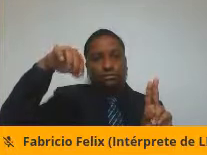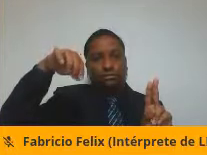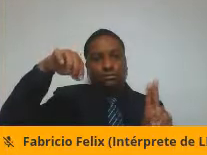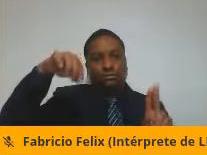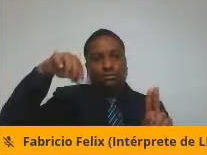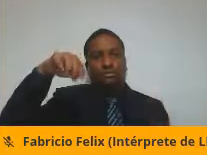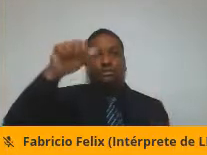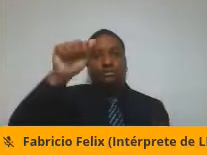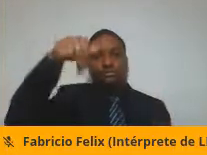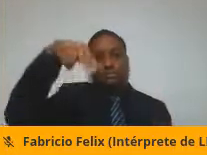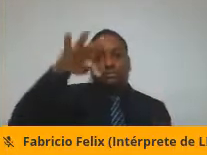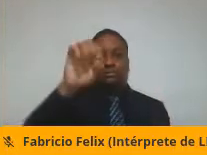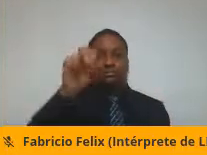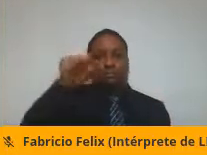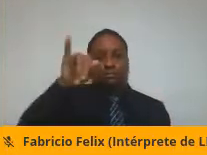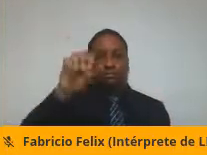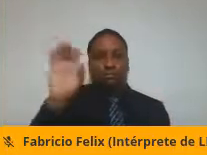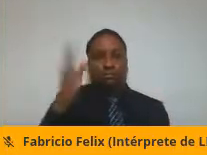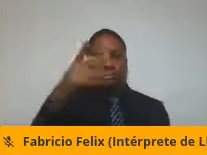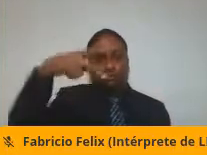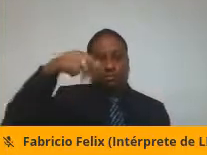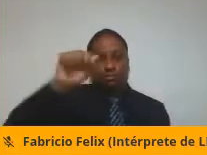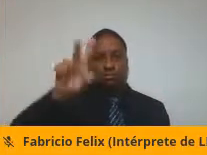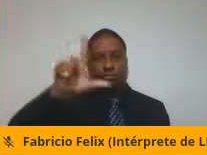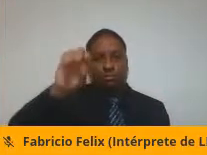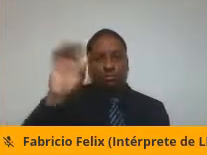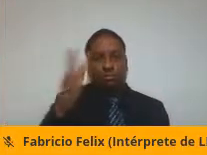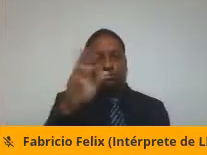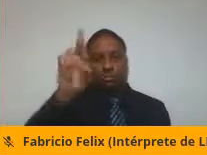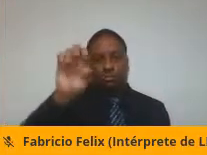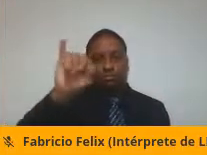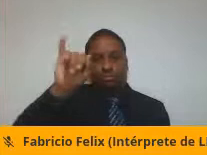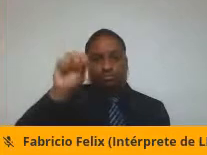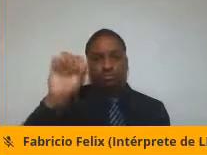O Antônio Paulo Reis de Amorim, Lisboa.